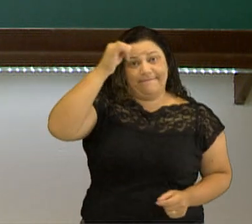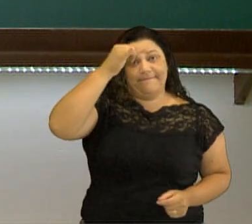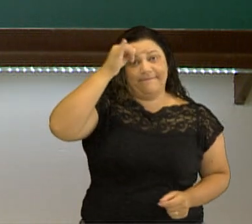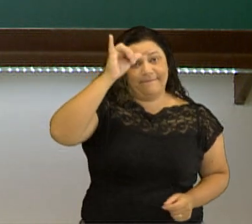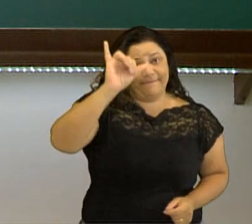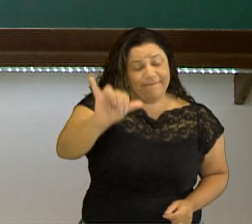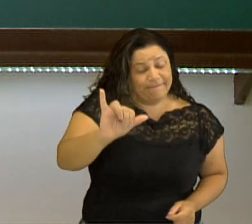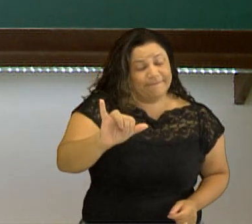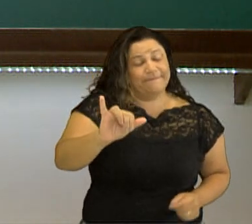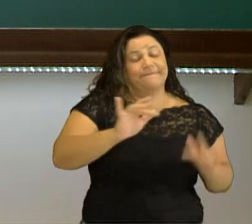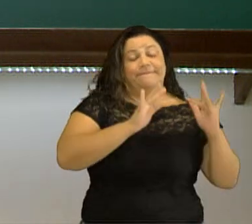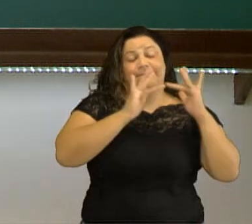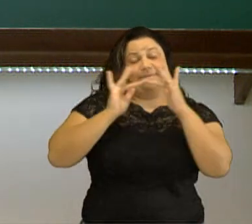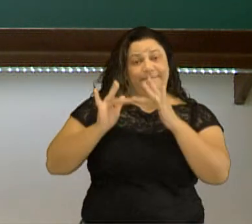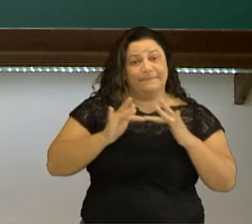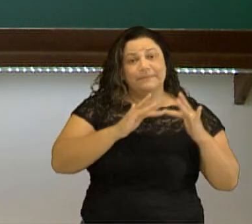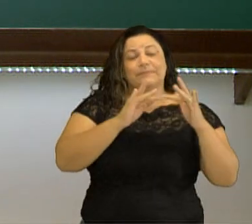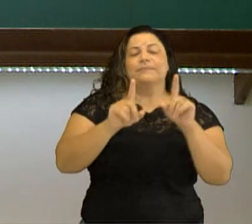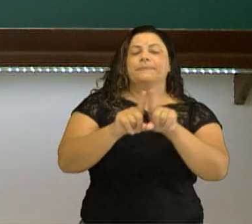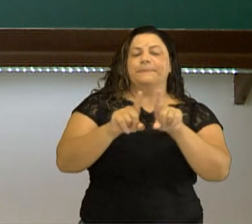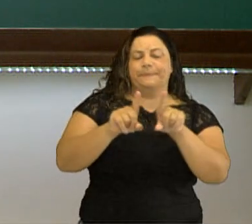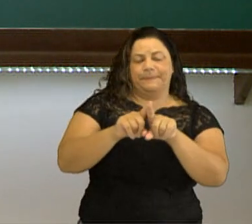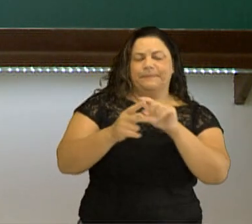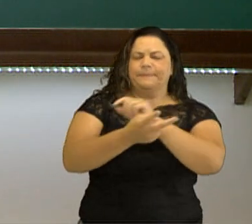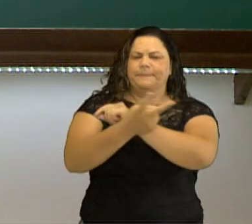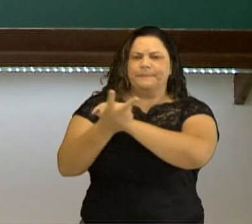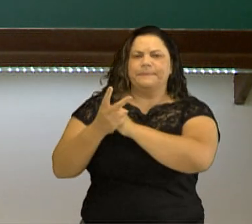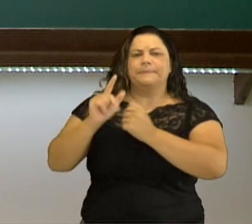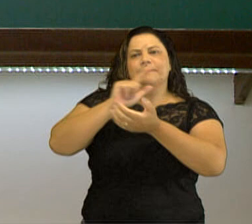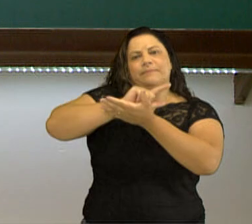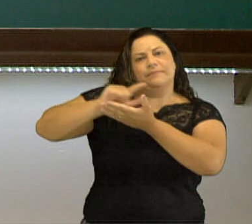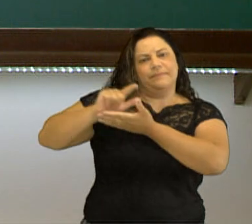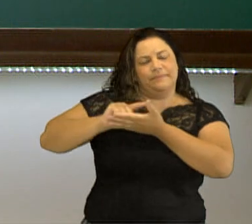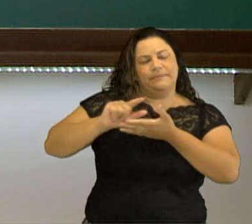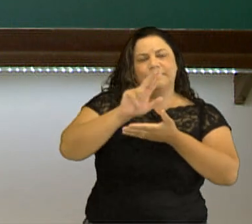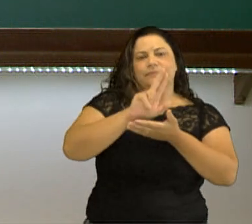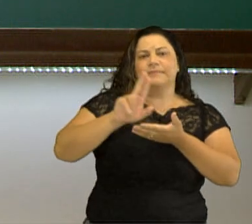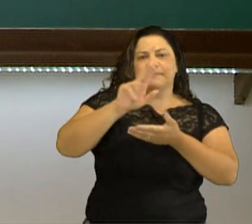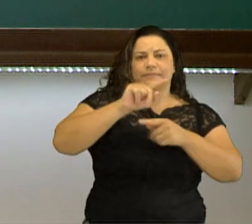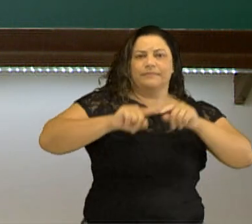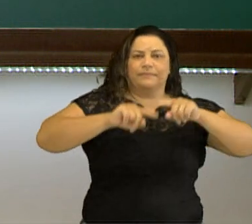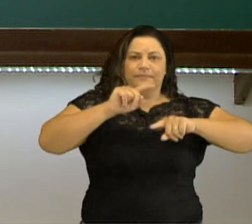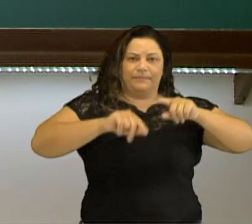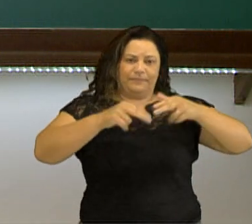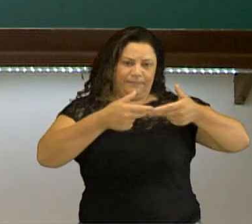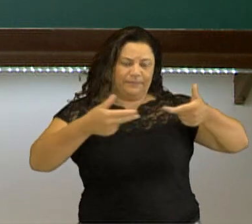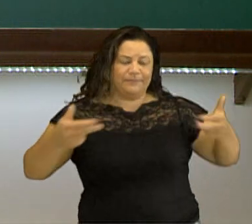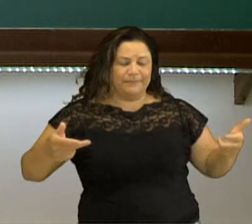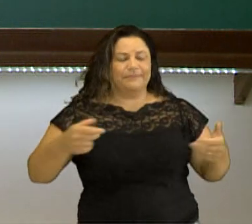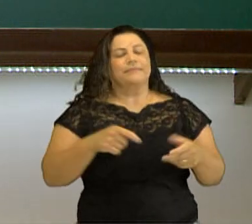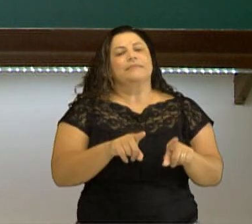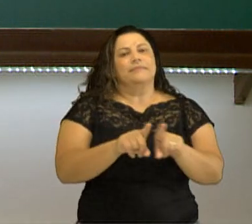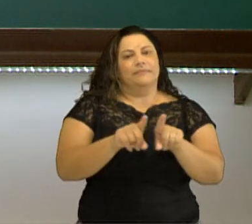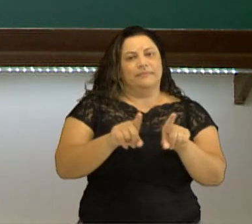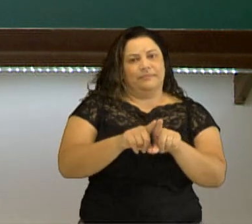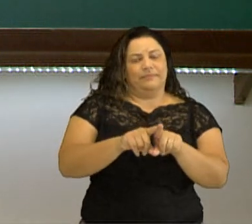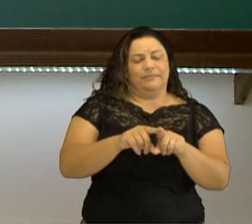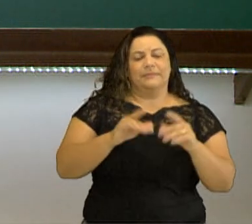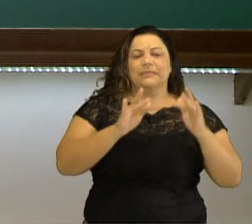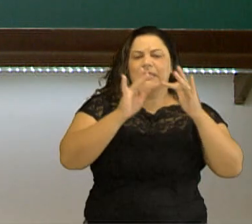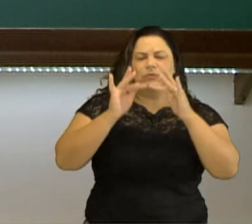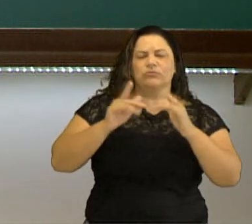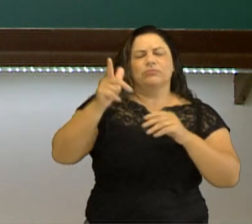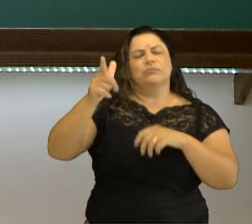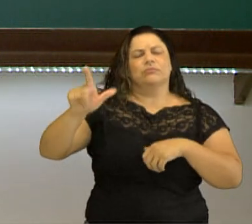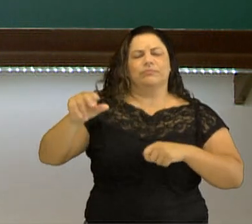entre em contato com você e também manter os outros cuidados de higiene e de uso de materiais para que você não entre em contato com os outros 2 tipos de